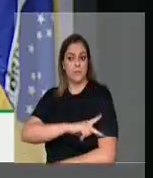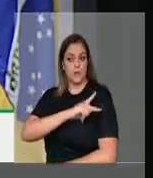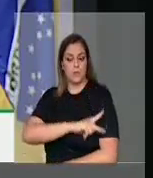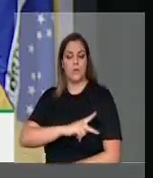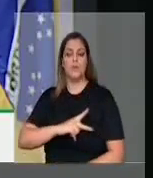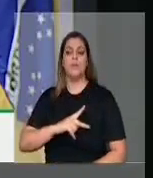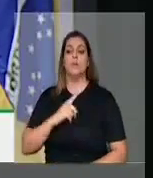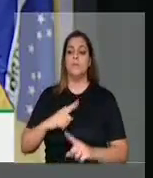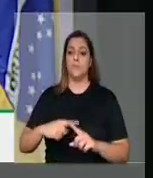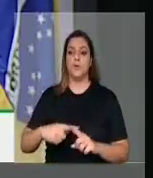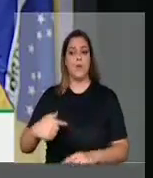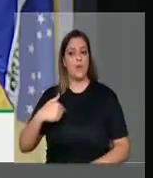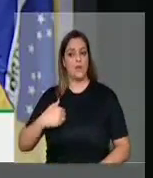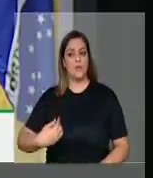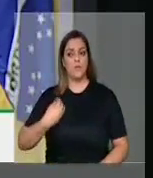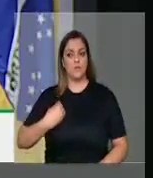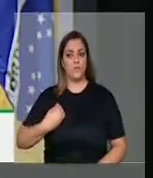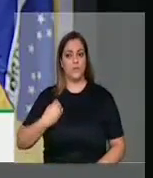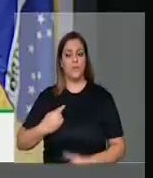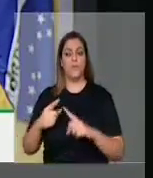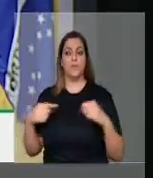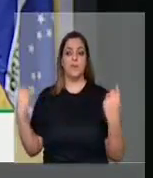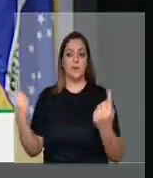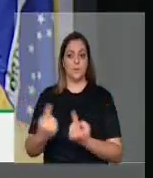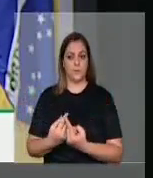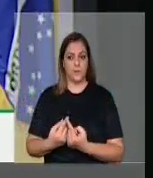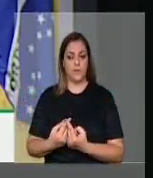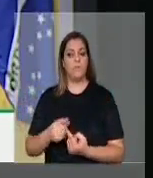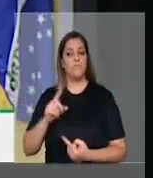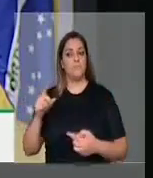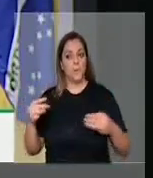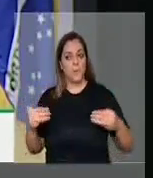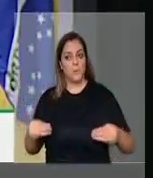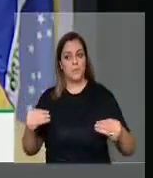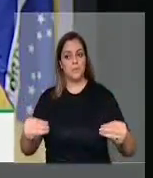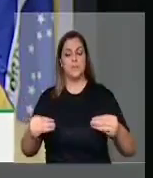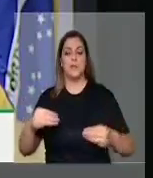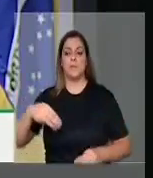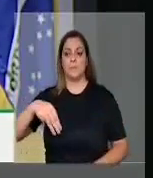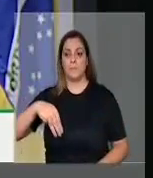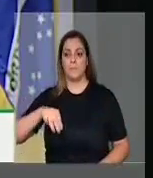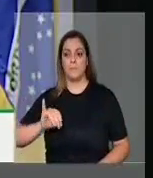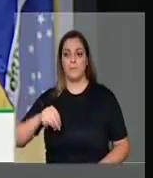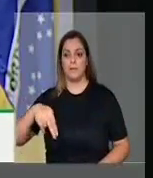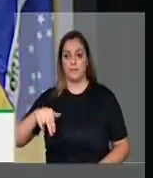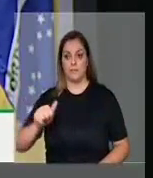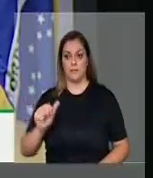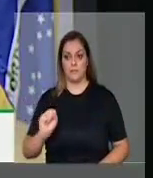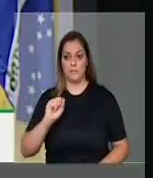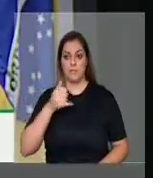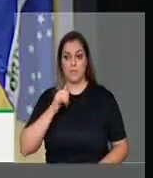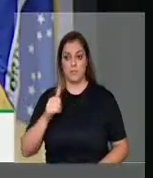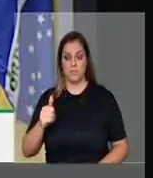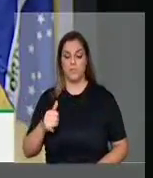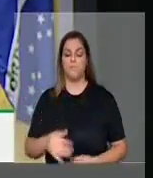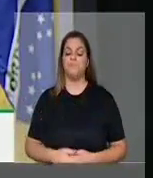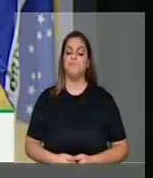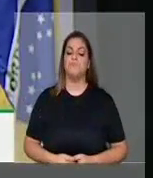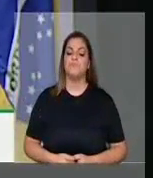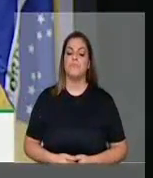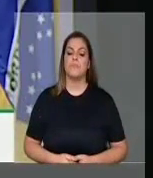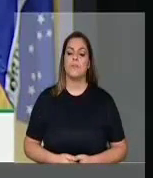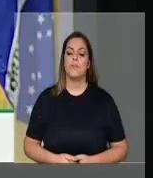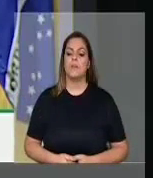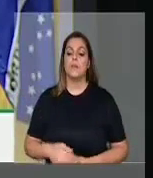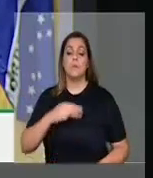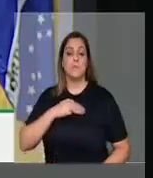participei no Ministério das Minas e Energia. O ministro Fernando Bezerra, do meu partido, não sei até